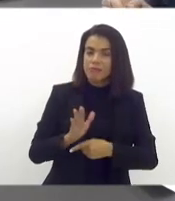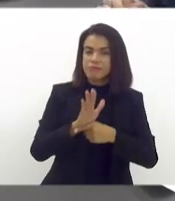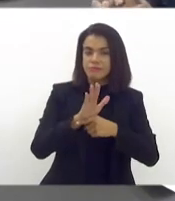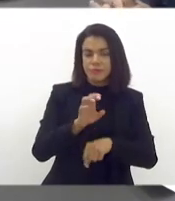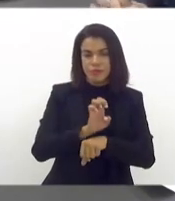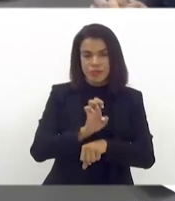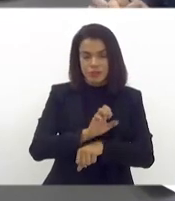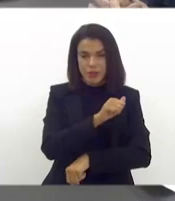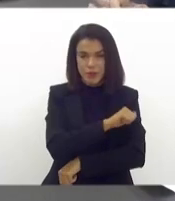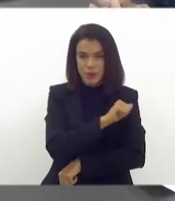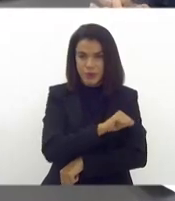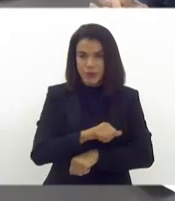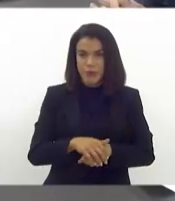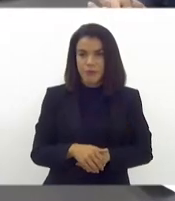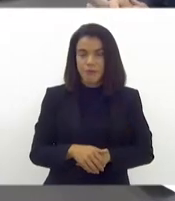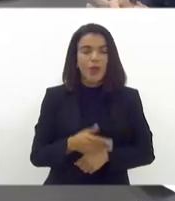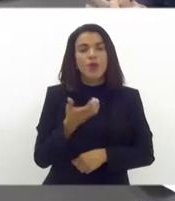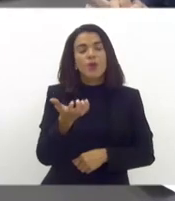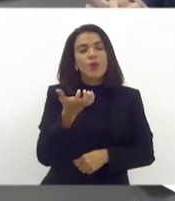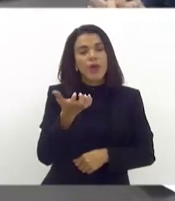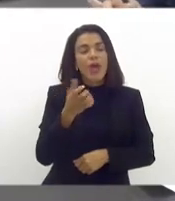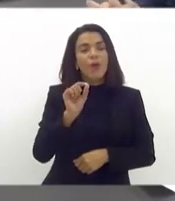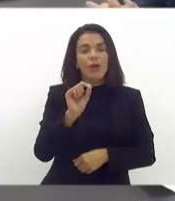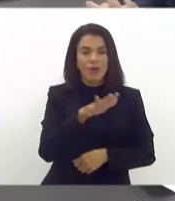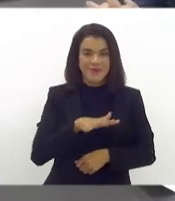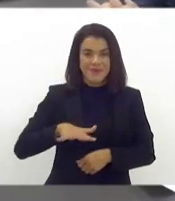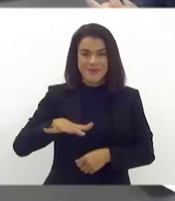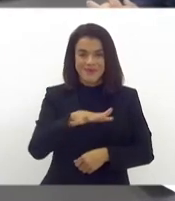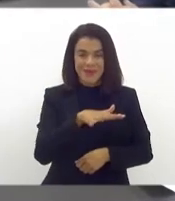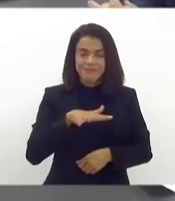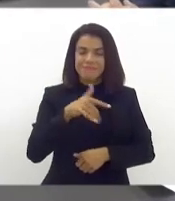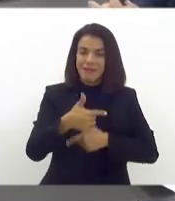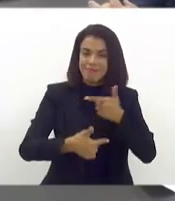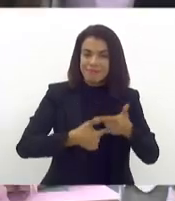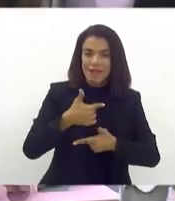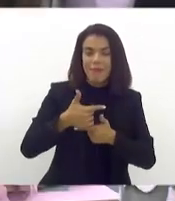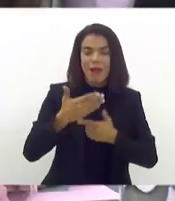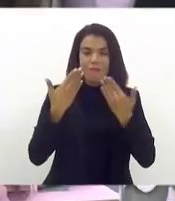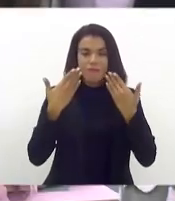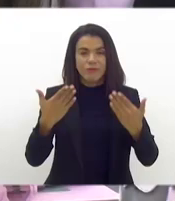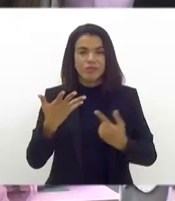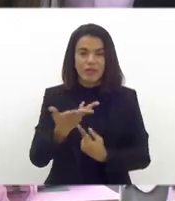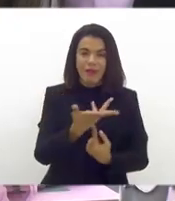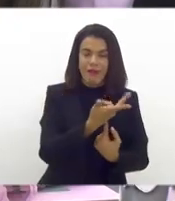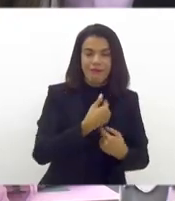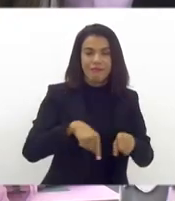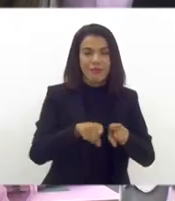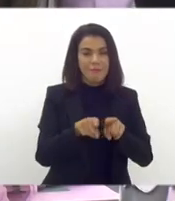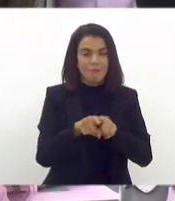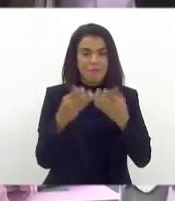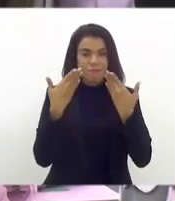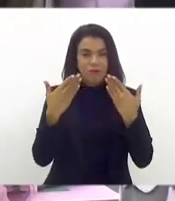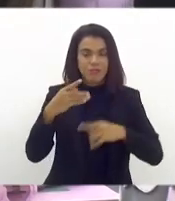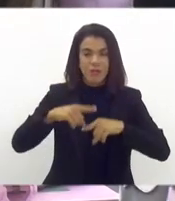Janeiro. E o que eles querem, de fato, é um espaço para poder desempenhar a sua arte, para poder, de fato, colocar o seu produto.